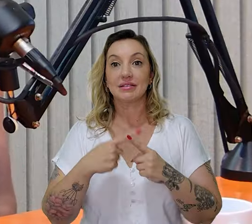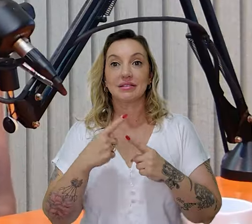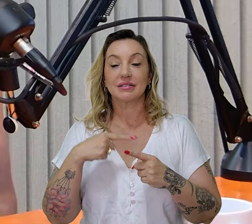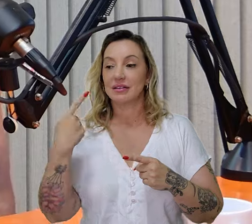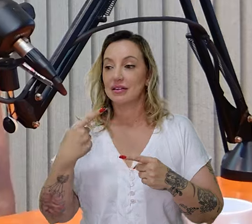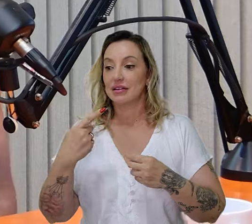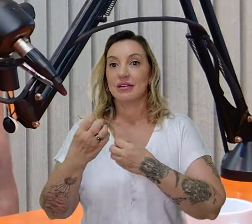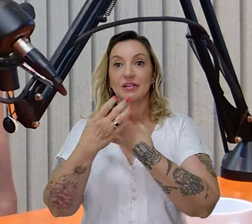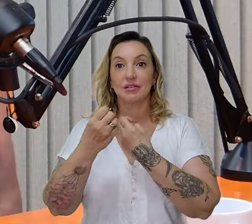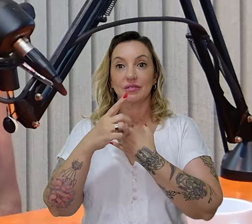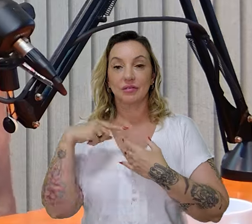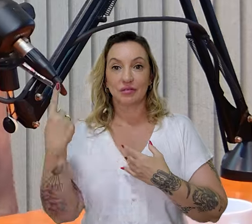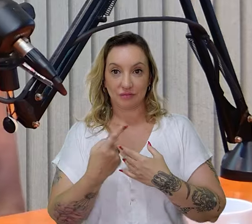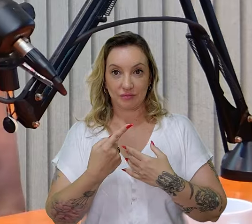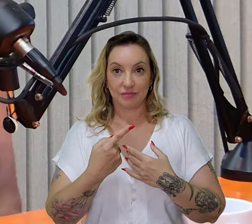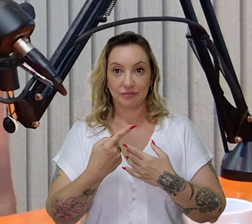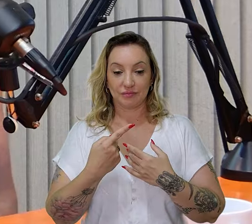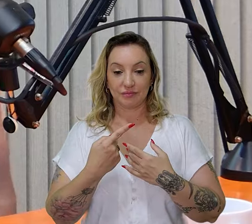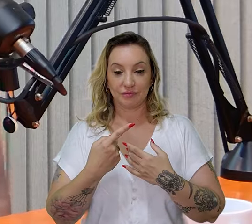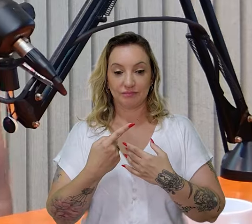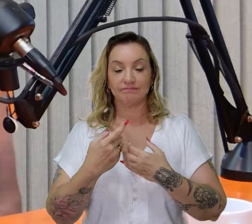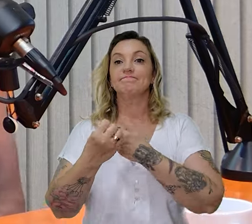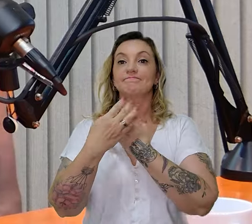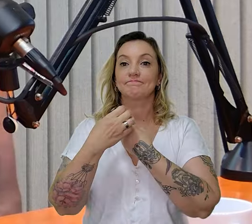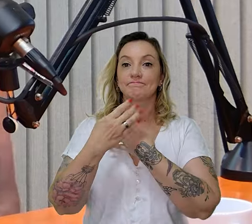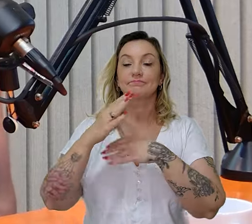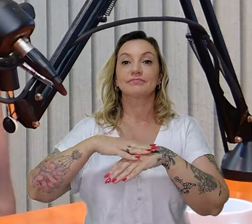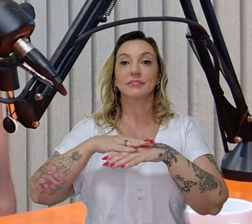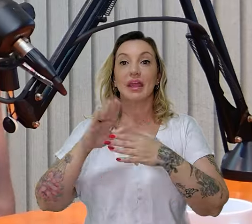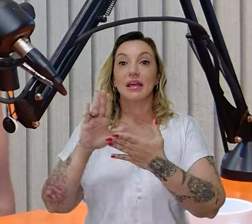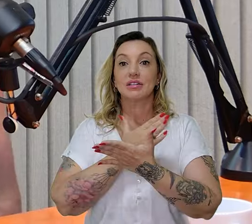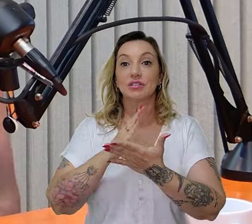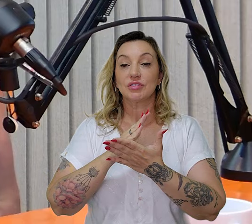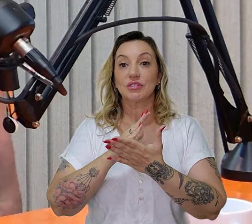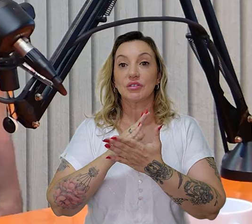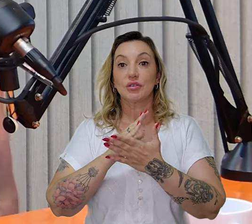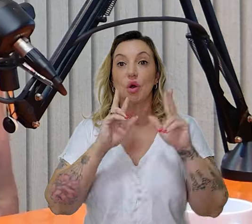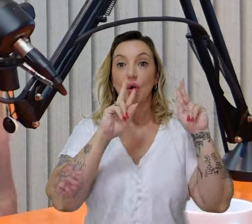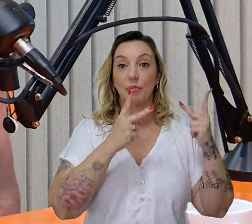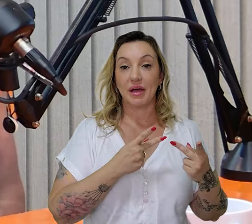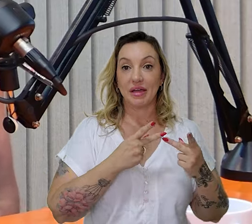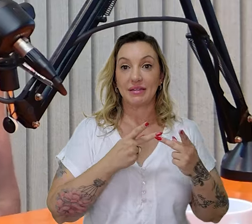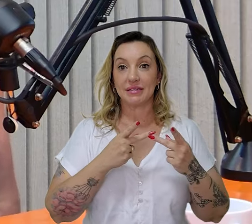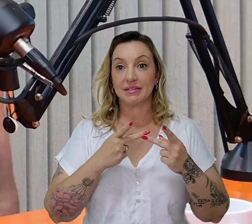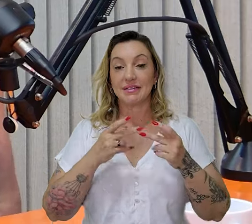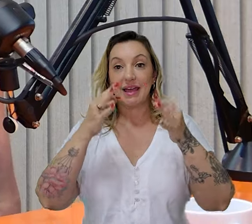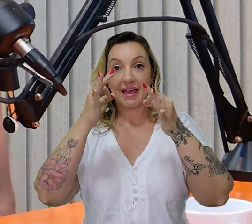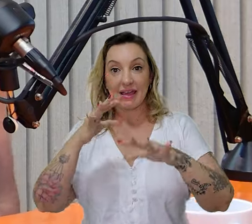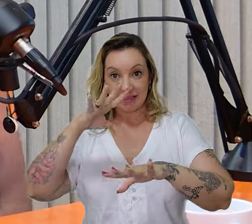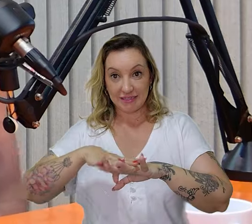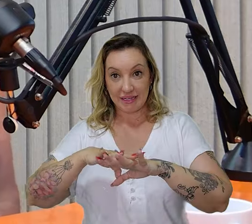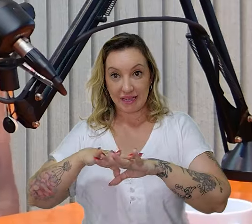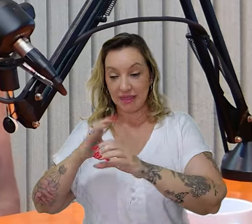nossa no nosso ensino a fazer essa divisão de humanas exatas e biológicas e ninguém é compartimentalizado né a gente